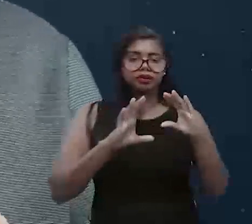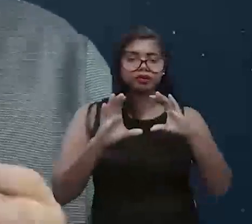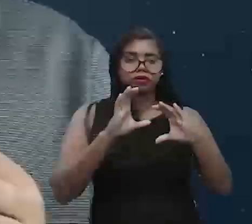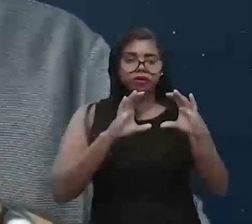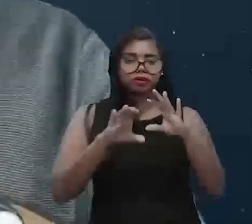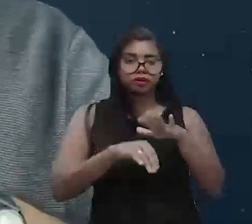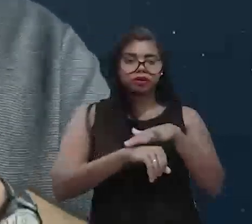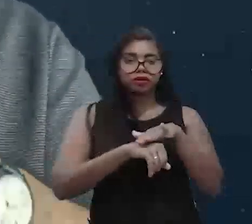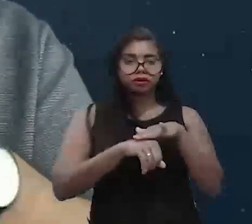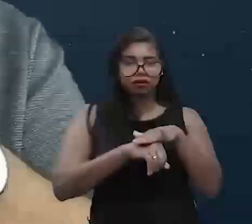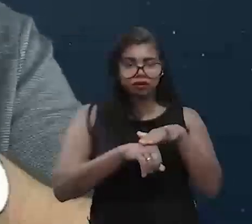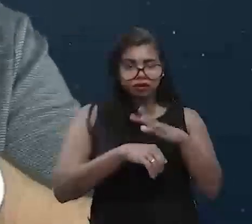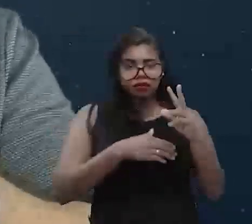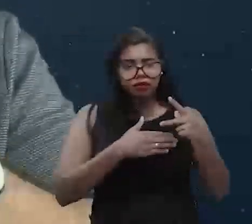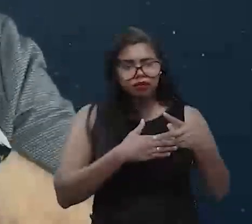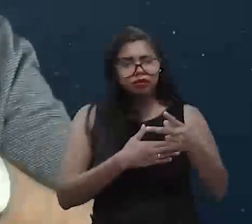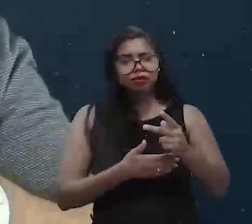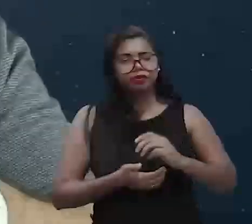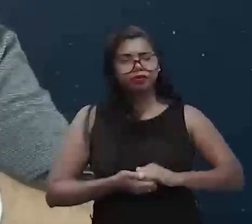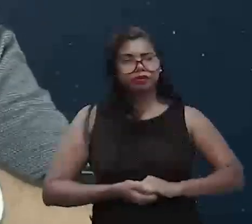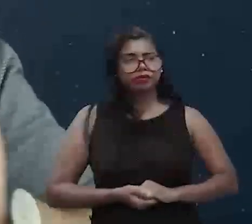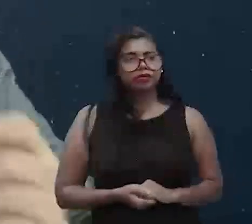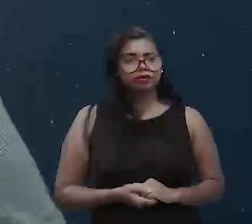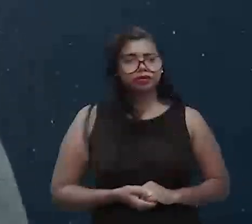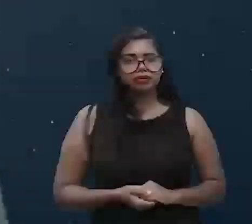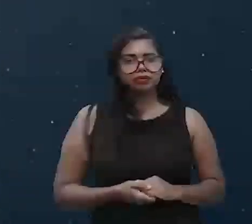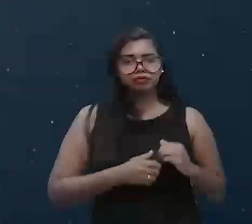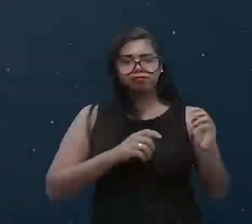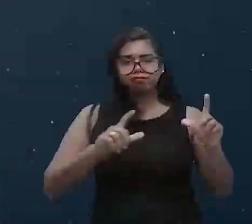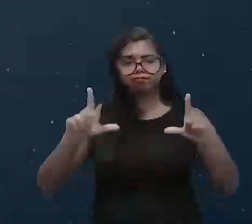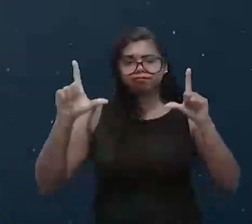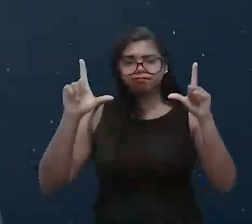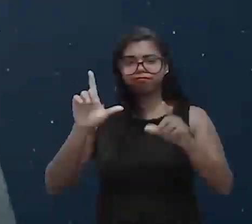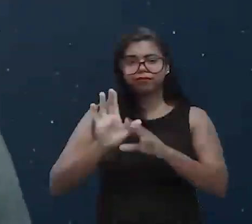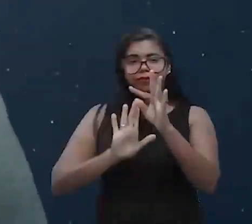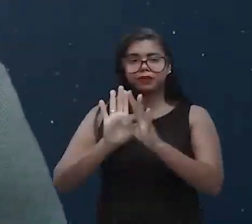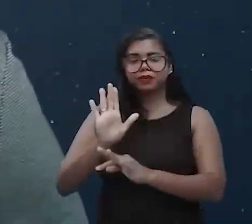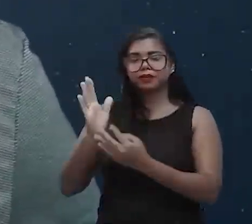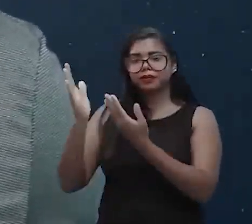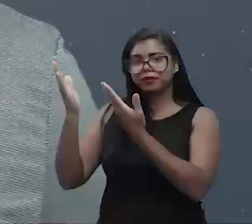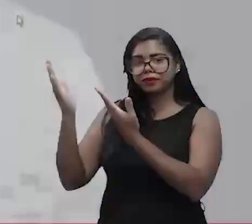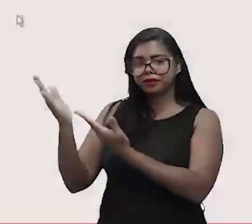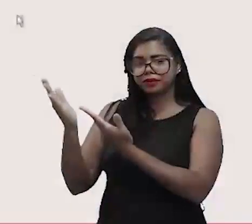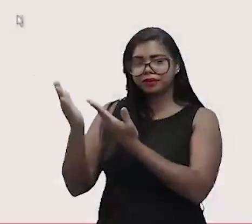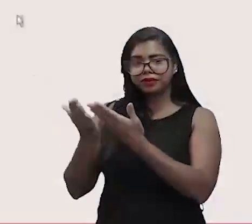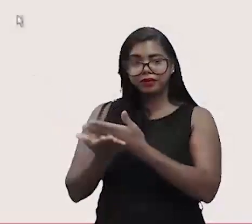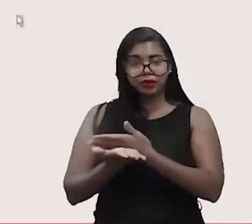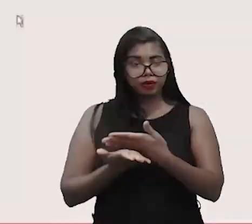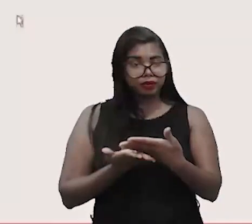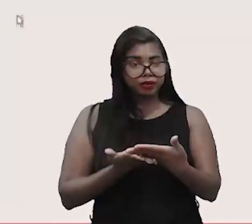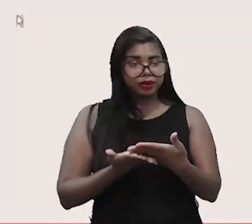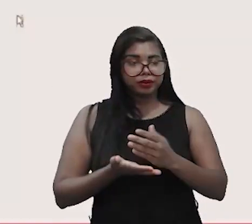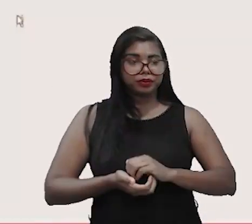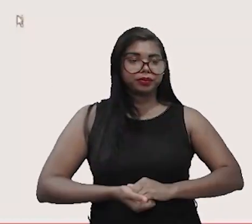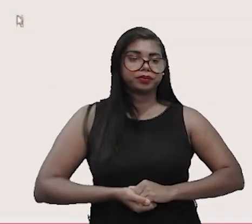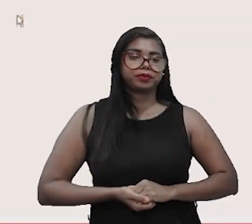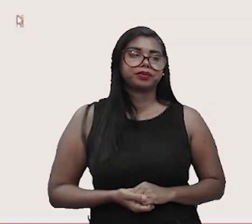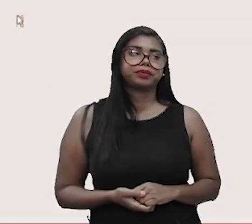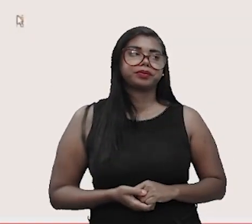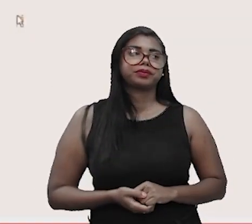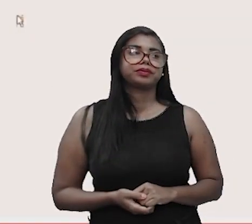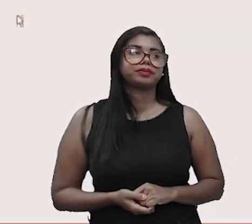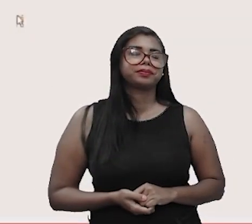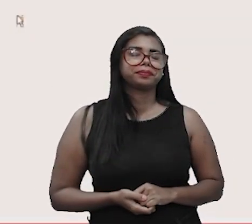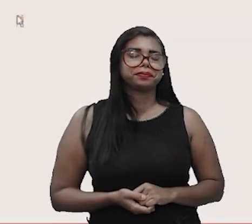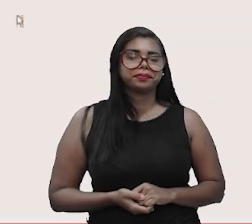dá. Volta lá, Robertão, ao texto. Logo no começo. E veja que ele diz lá,